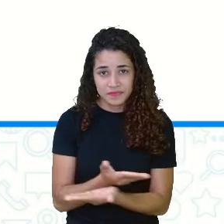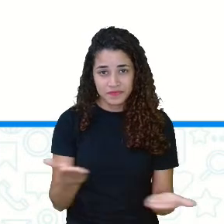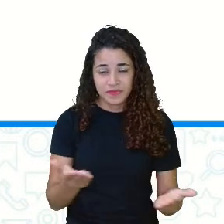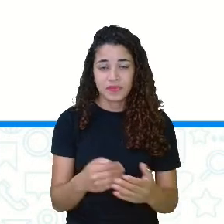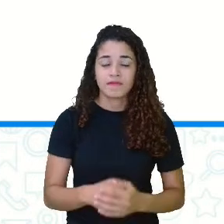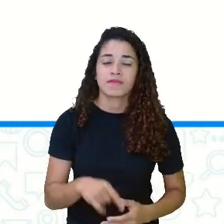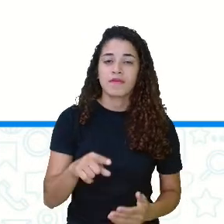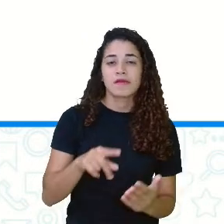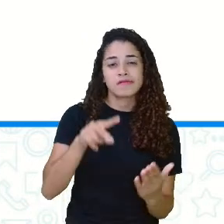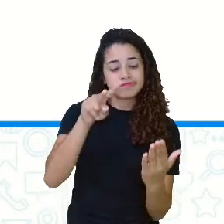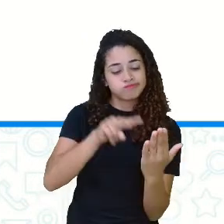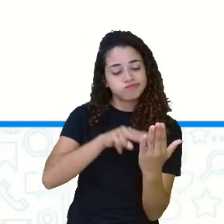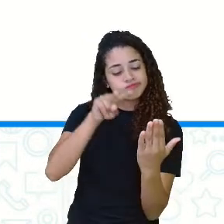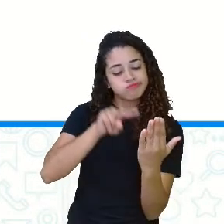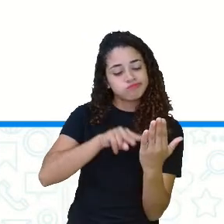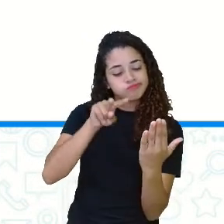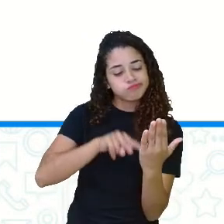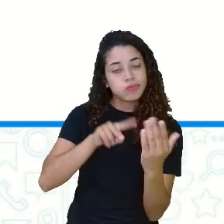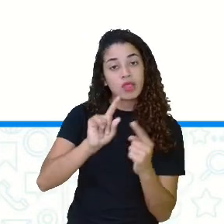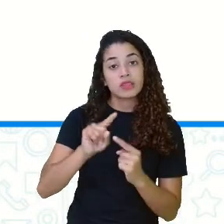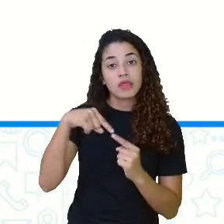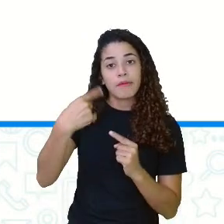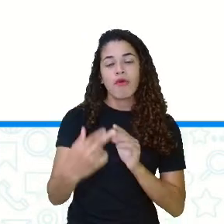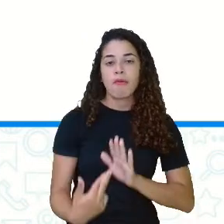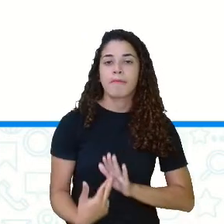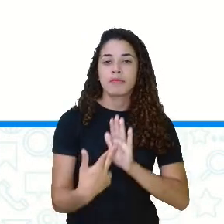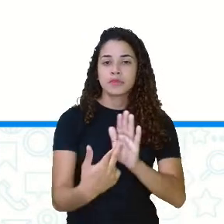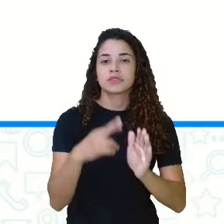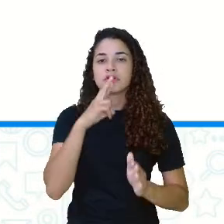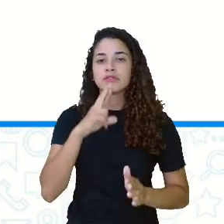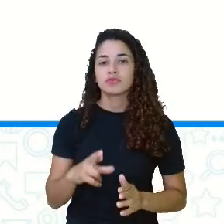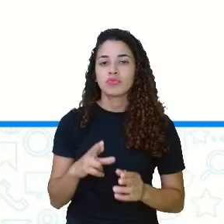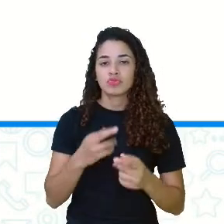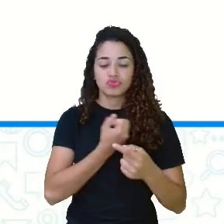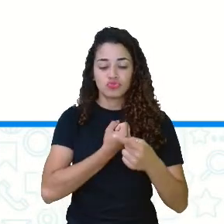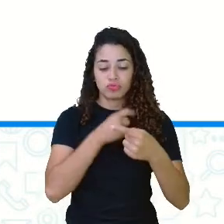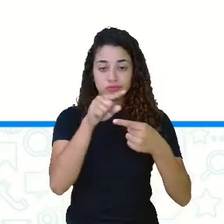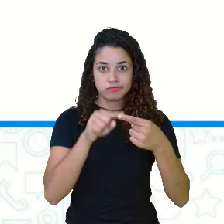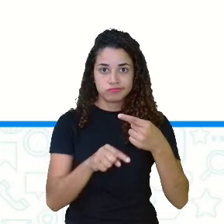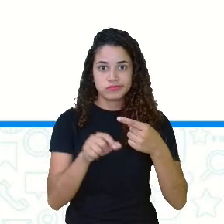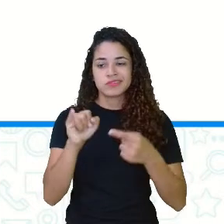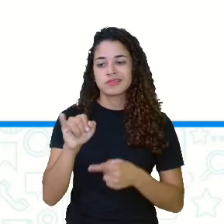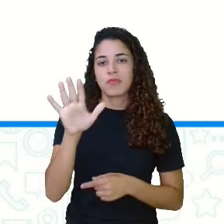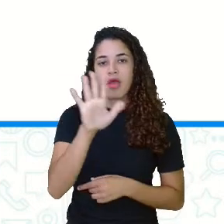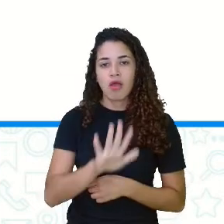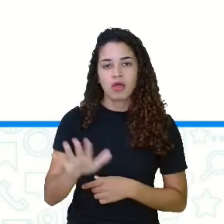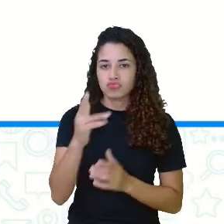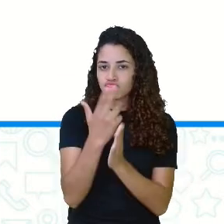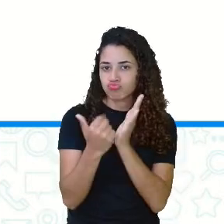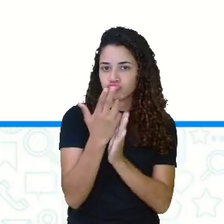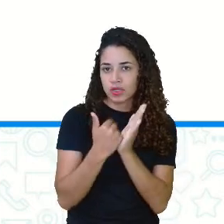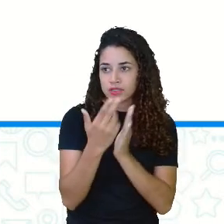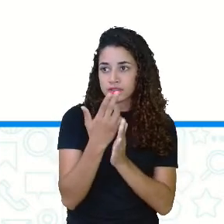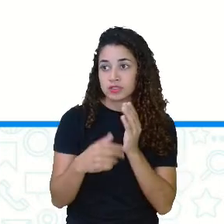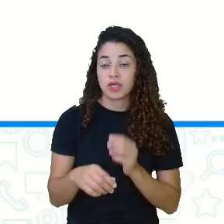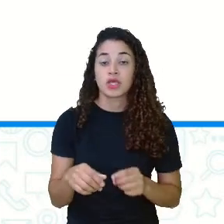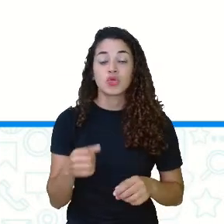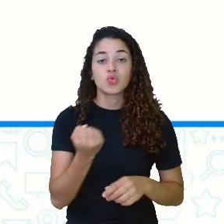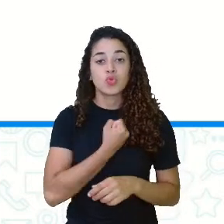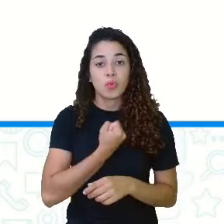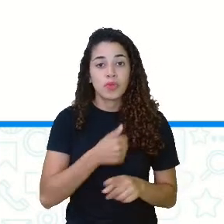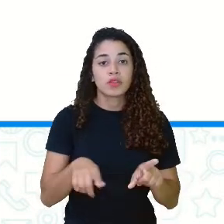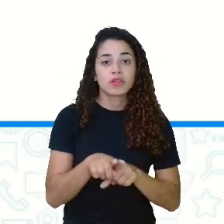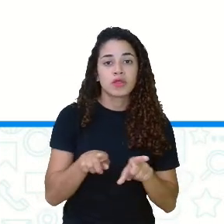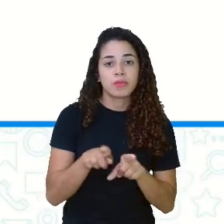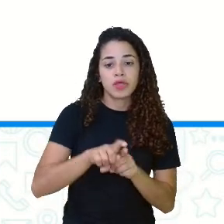uma situação, problema e representar o resultado da fração com desenhos, numericamente e por extenso, como a